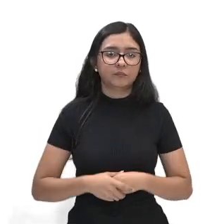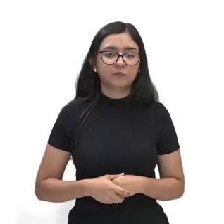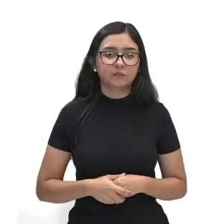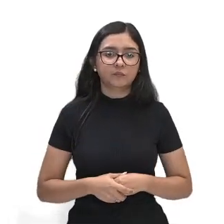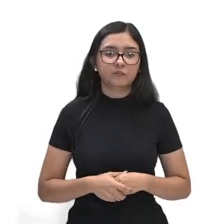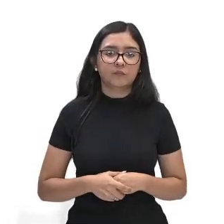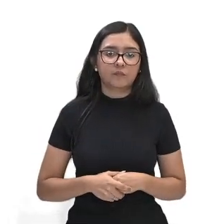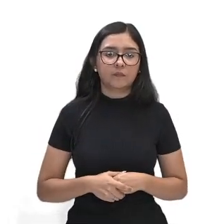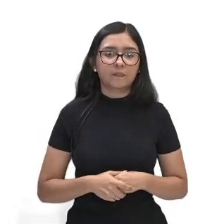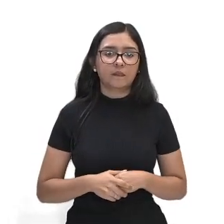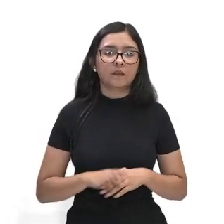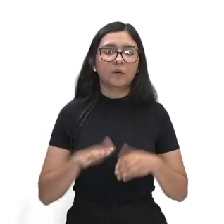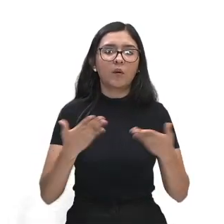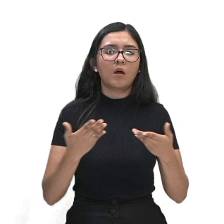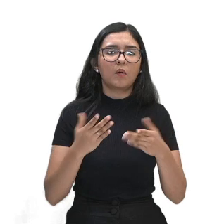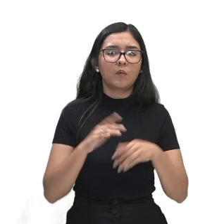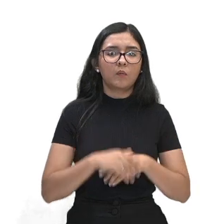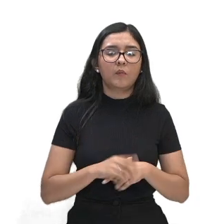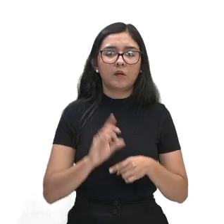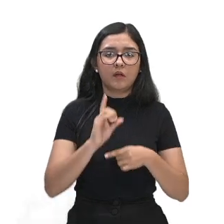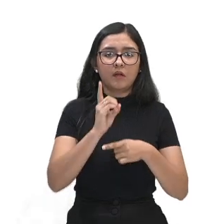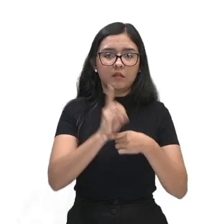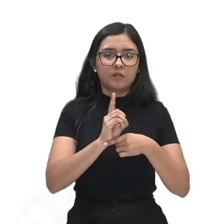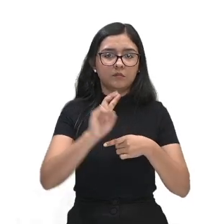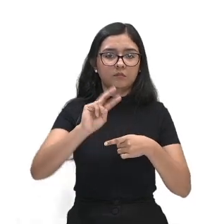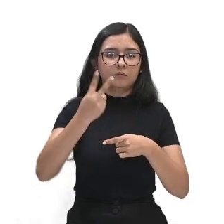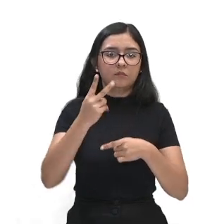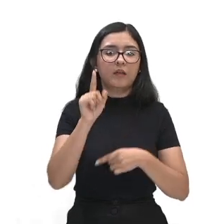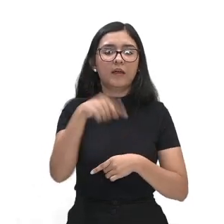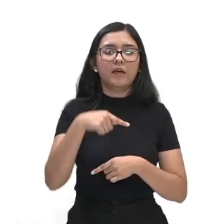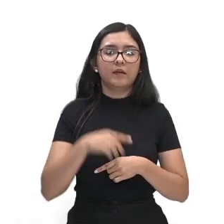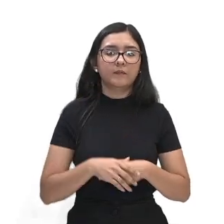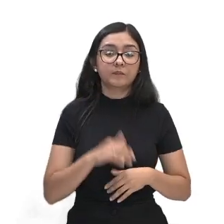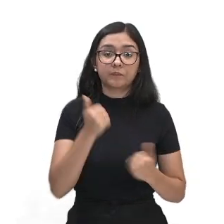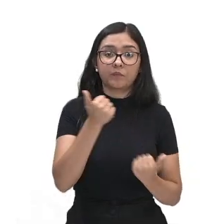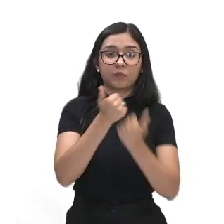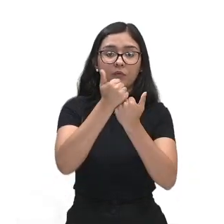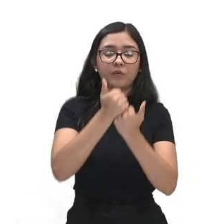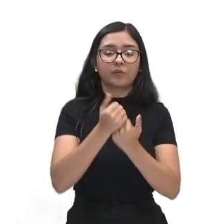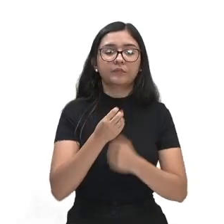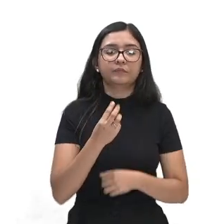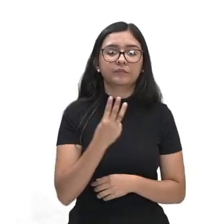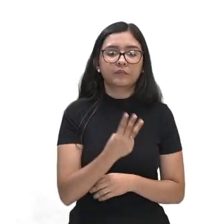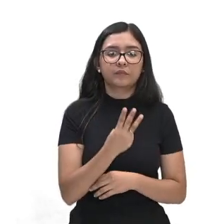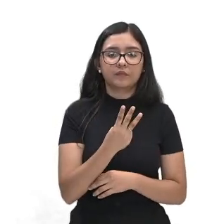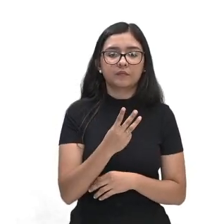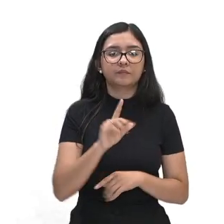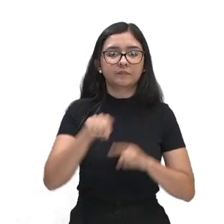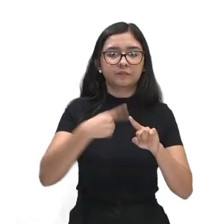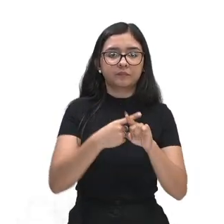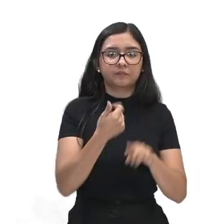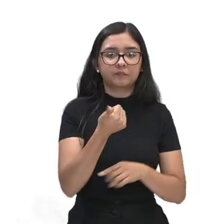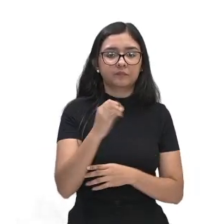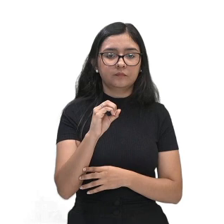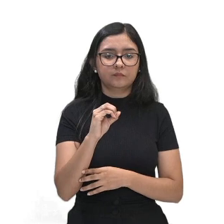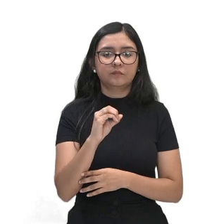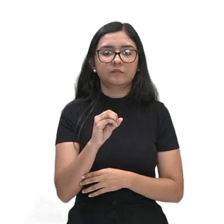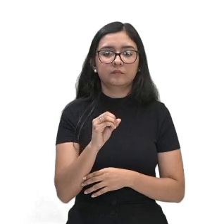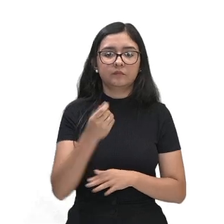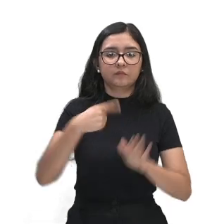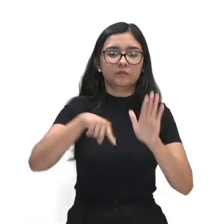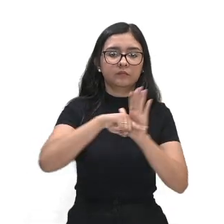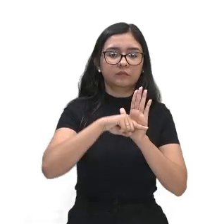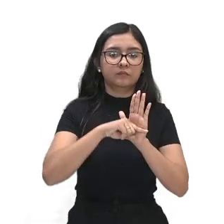A distância entre elas, pessoal, é de 3 vezes 10 a menos